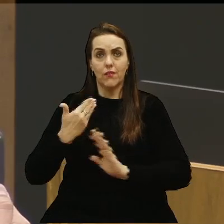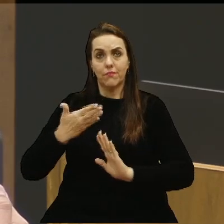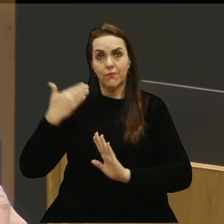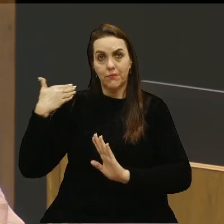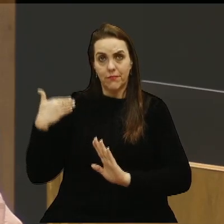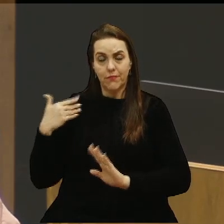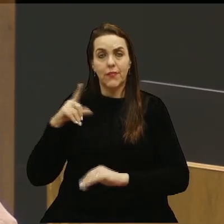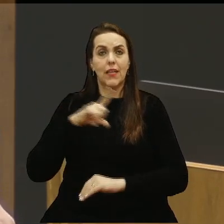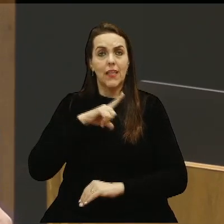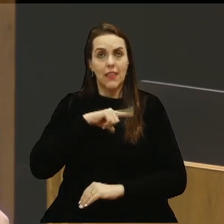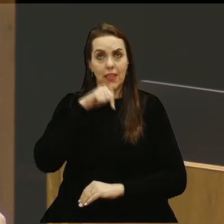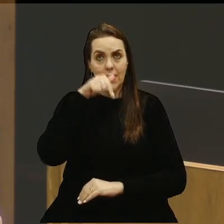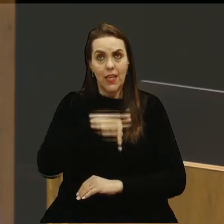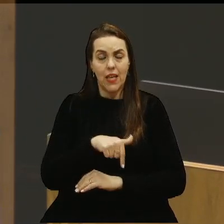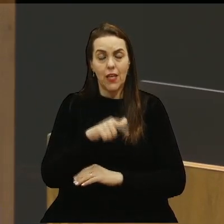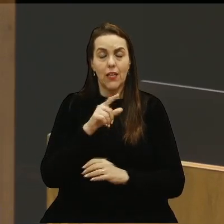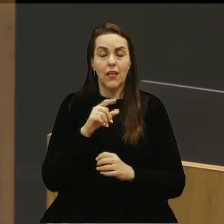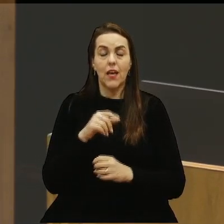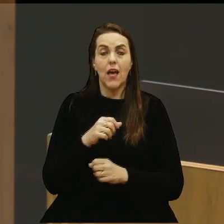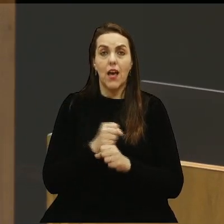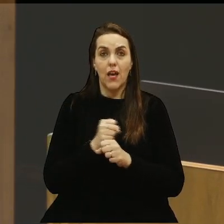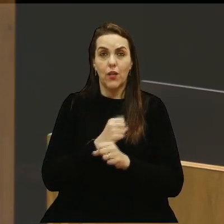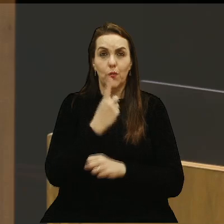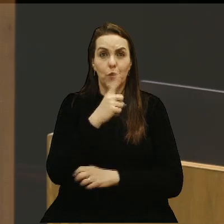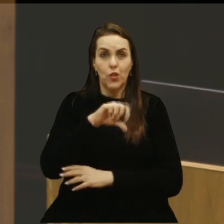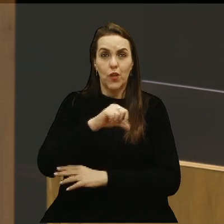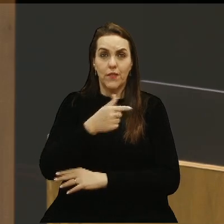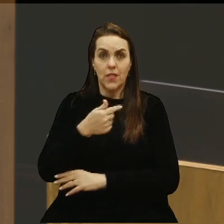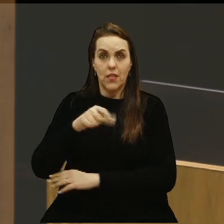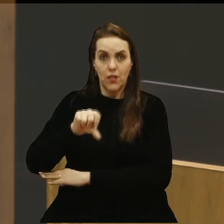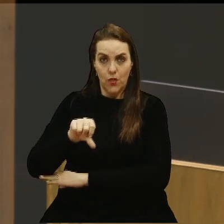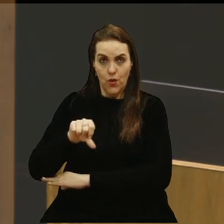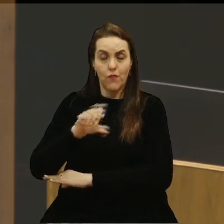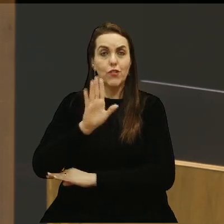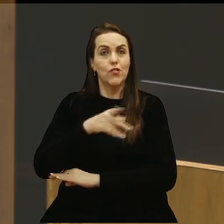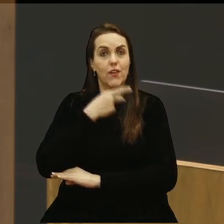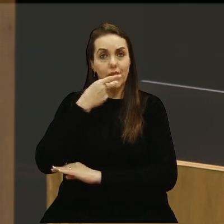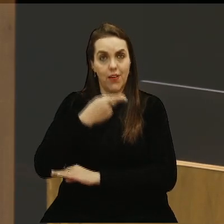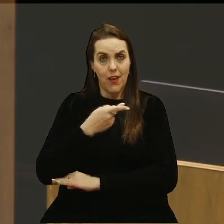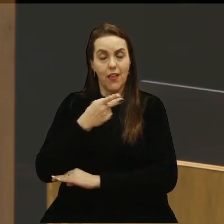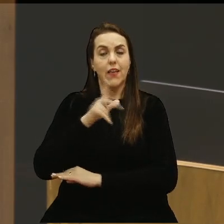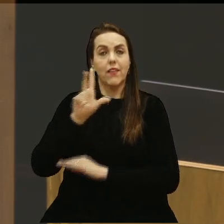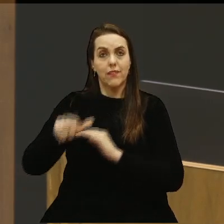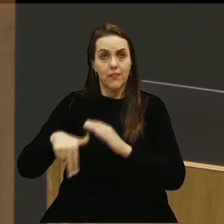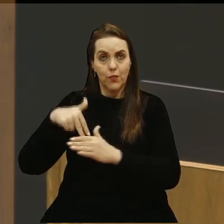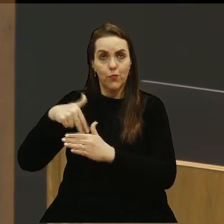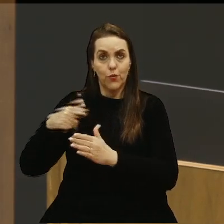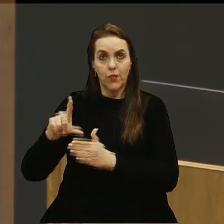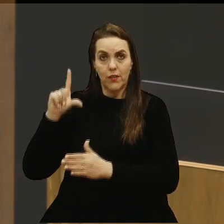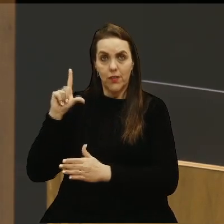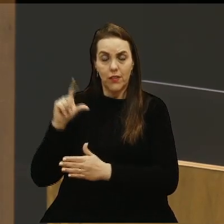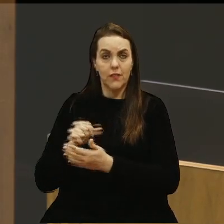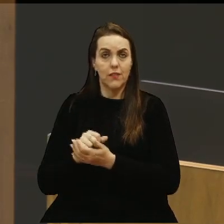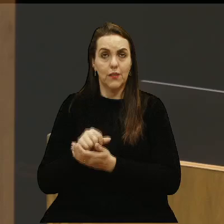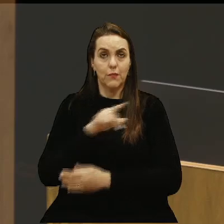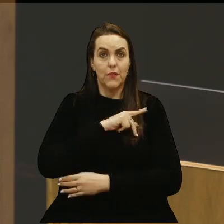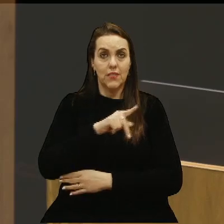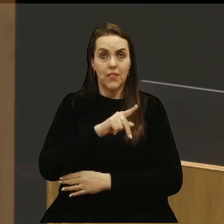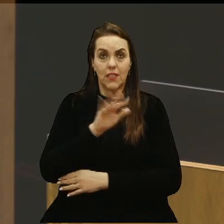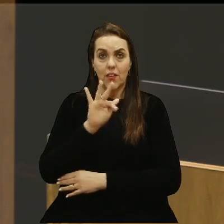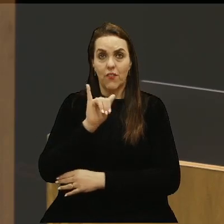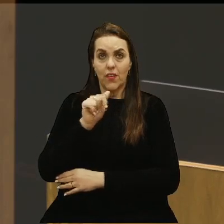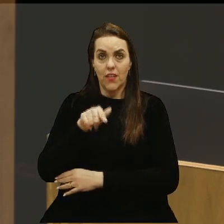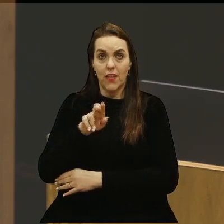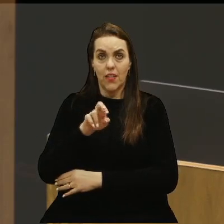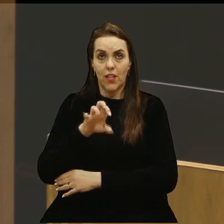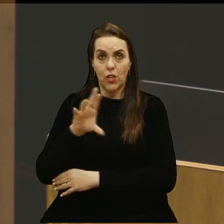temos aqui, no ano de 1979, já falei isso outra vez aqui na tribuna, o presidente Figueiredo, ele votou